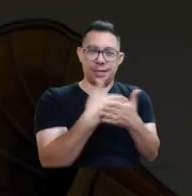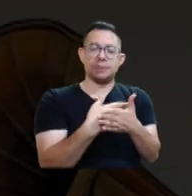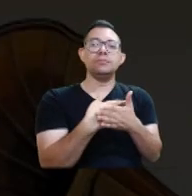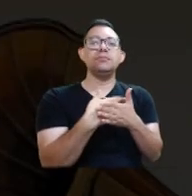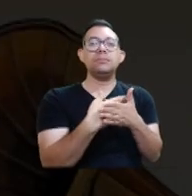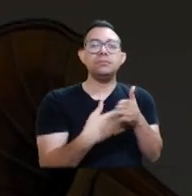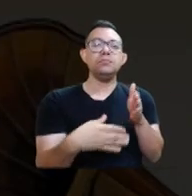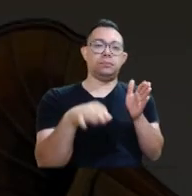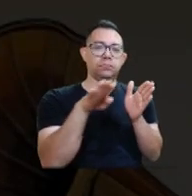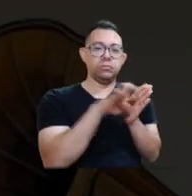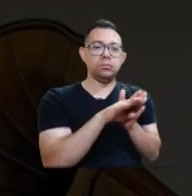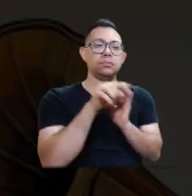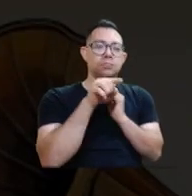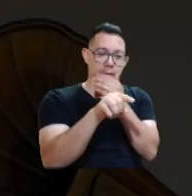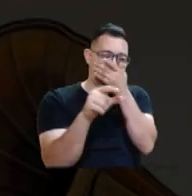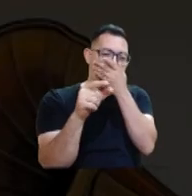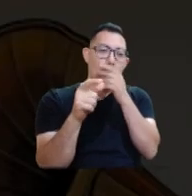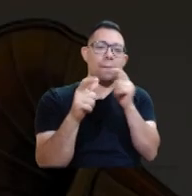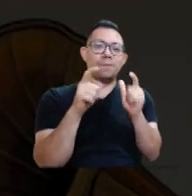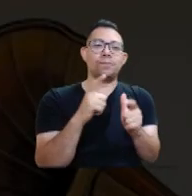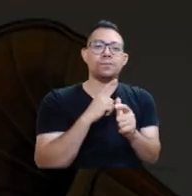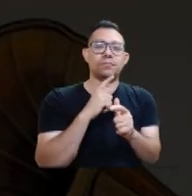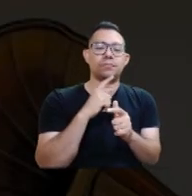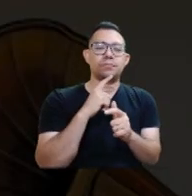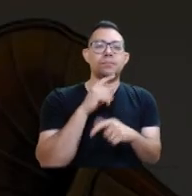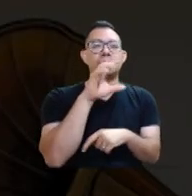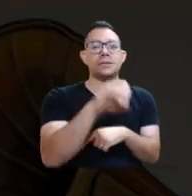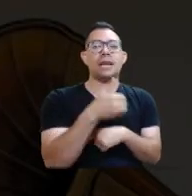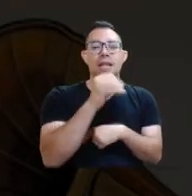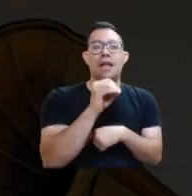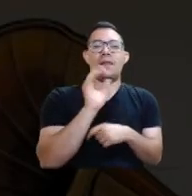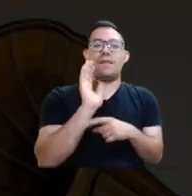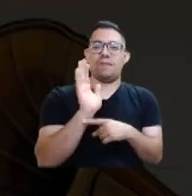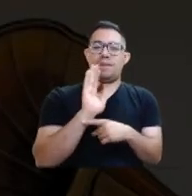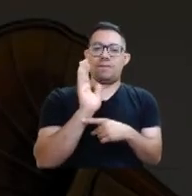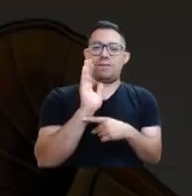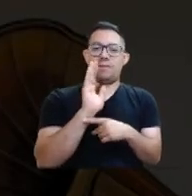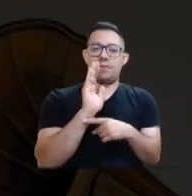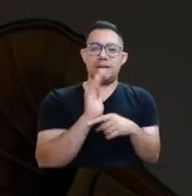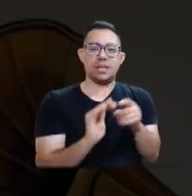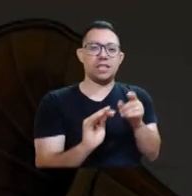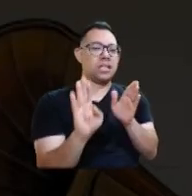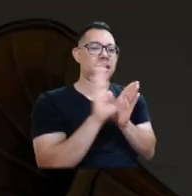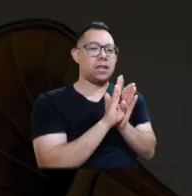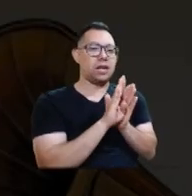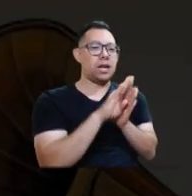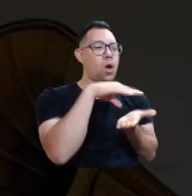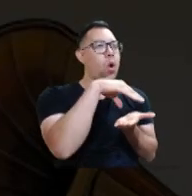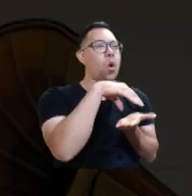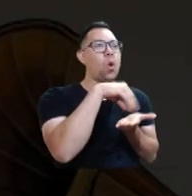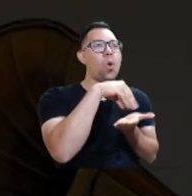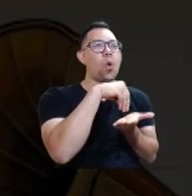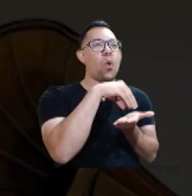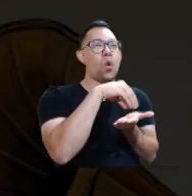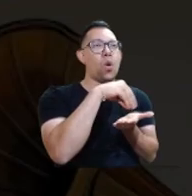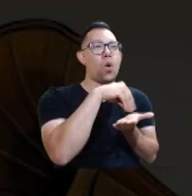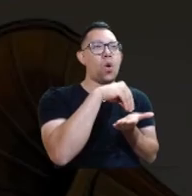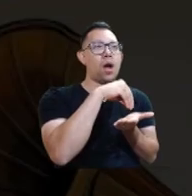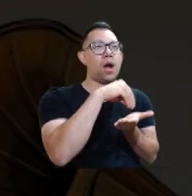fui em Ribeirão, fiz a ficha numa locadora que tinha lá e peguei 10 filmes. Cheguei aqui e copiei